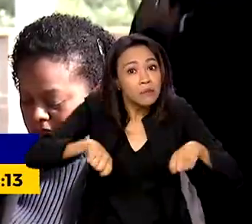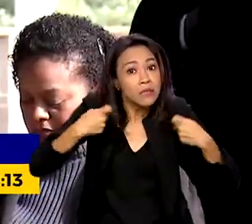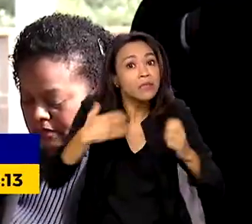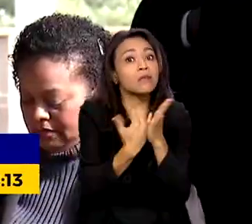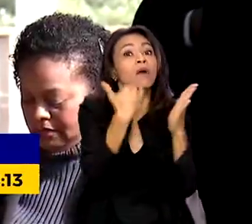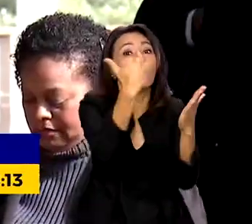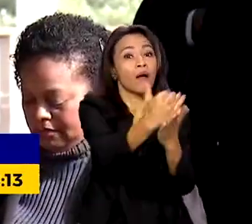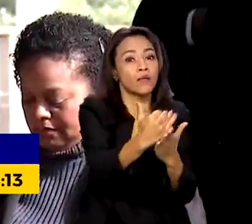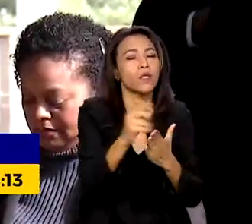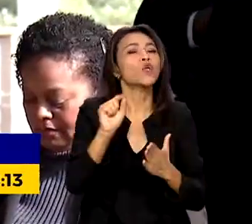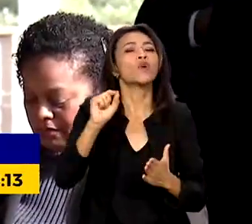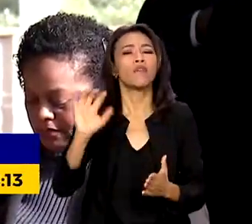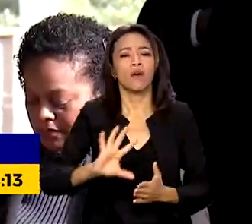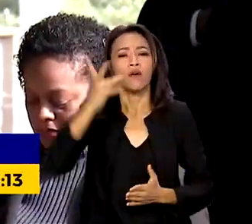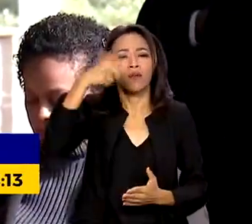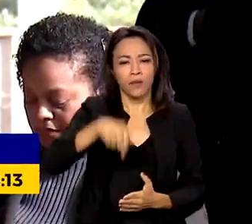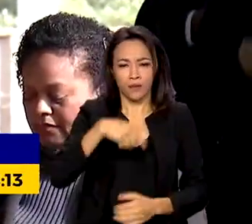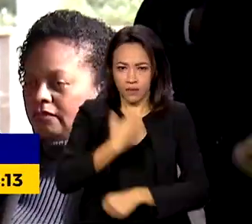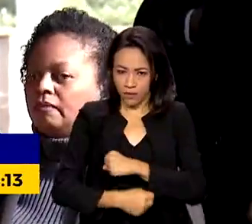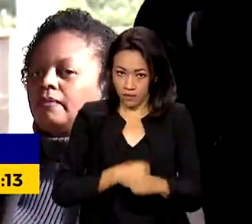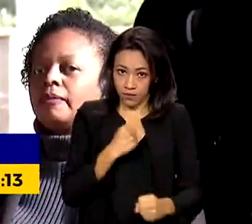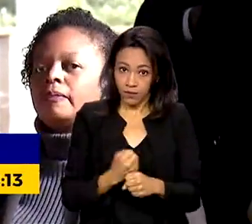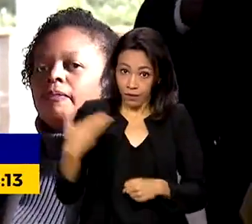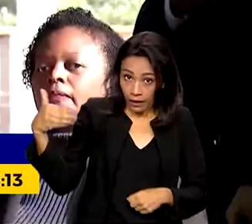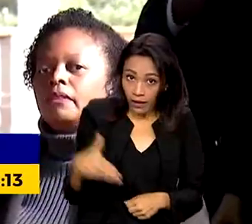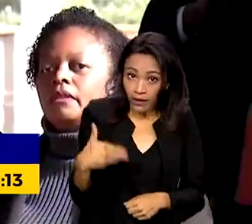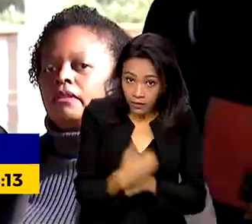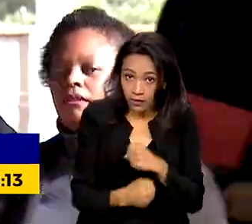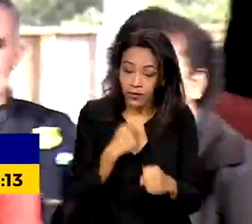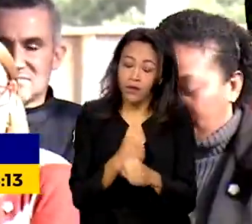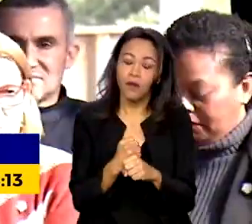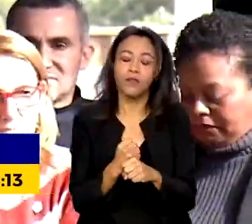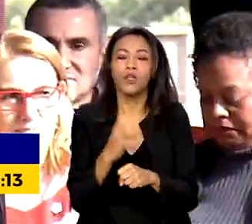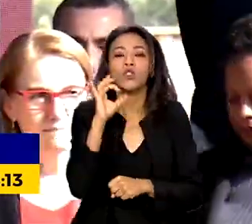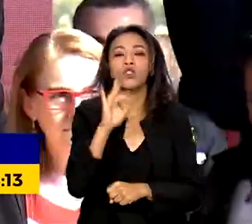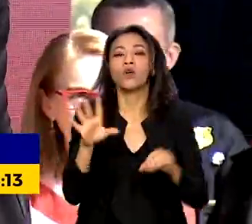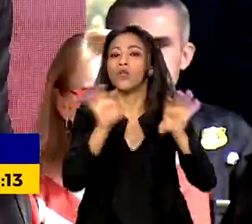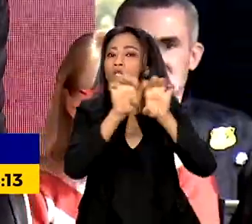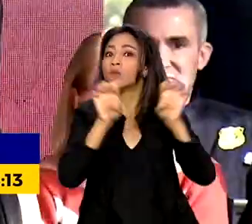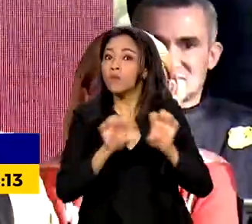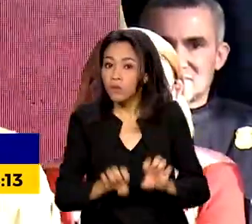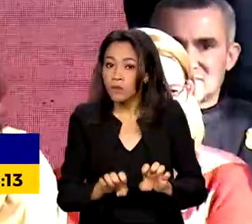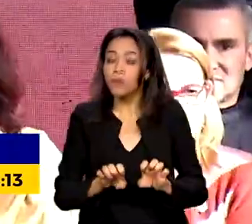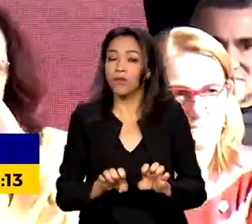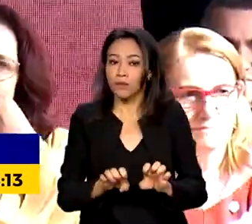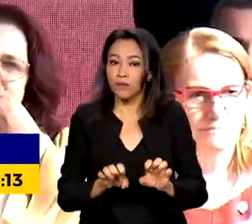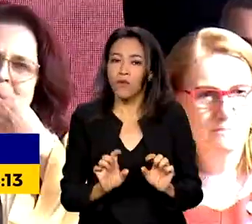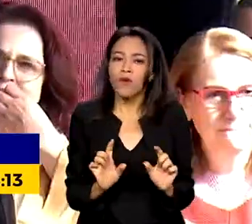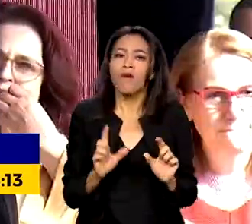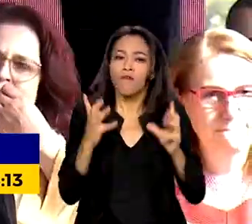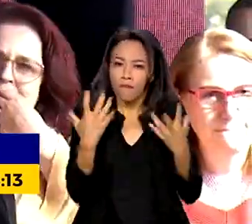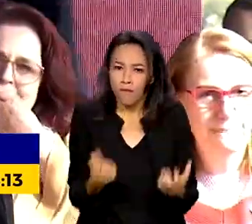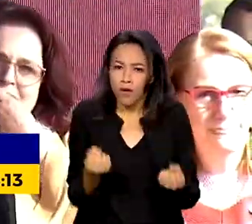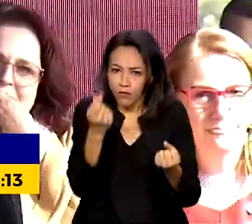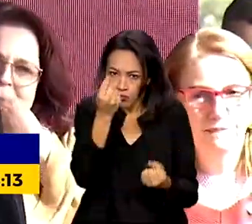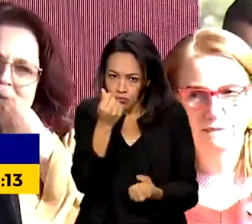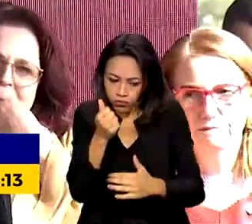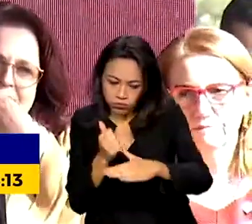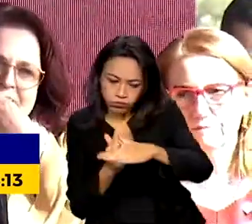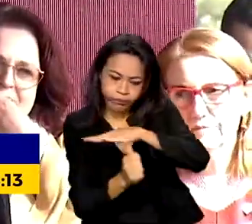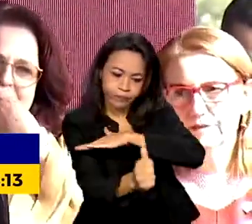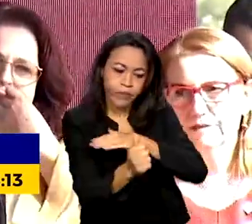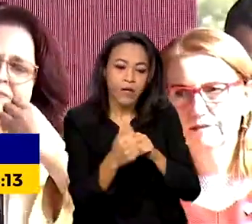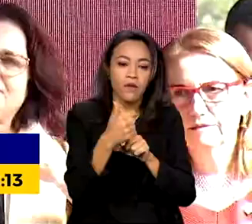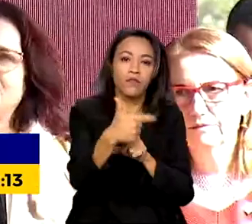que vai acontecer esse ano? Esse ano, só em infraestrutura, nós vamos investir